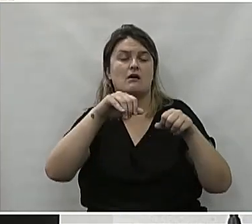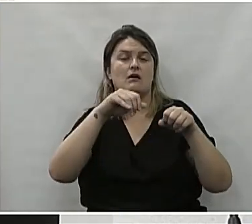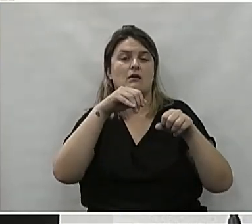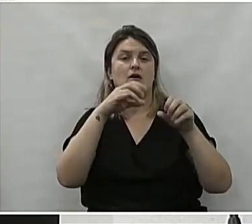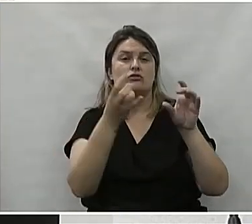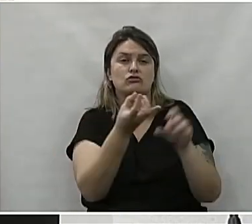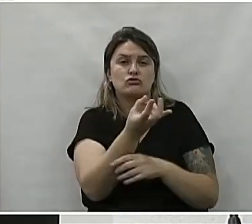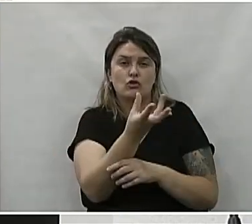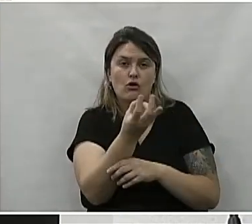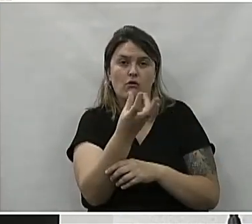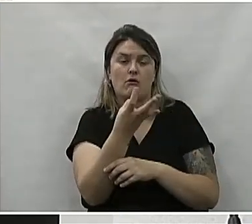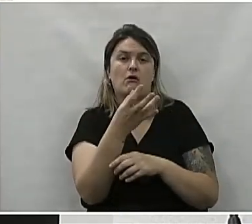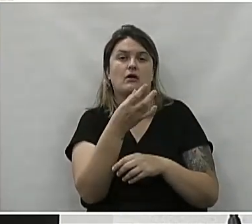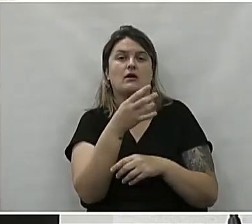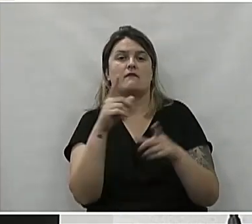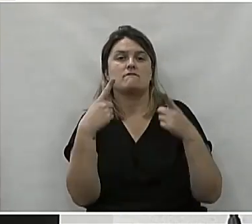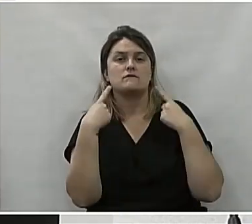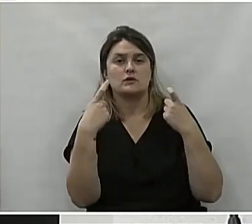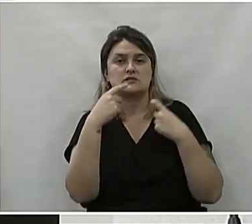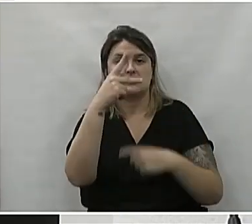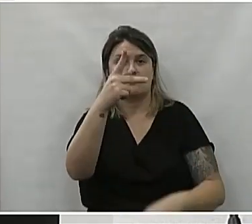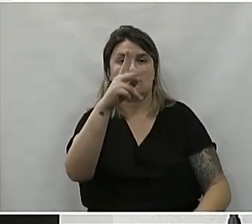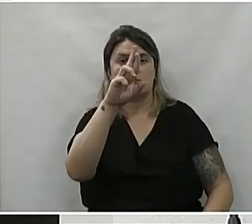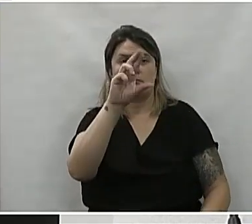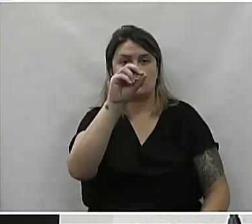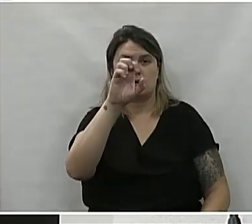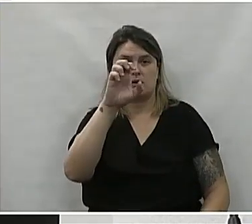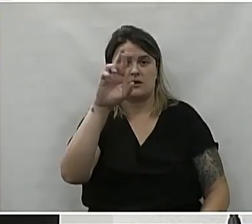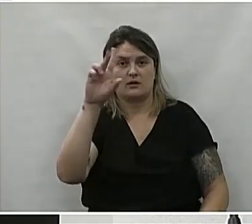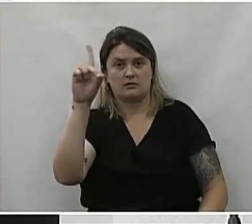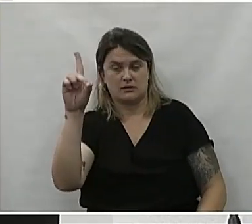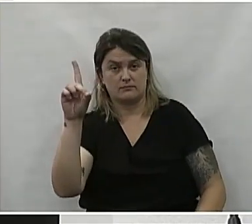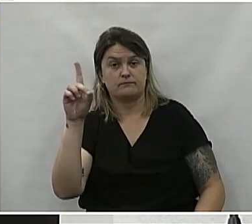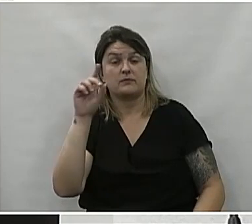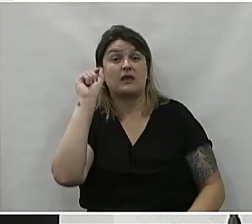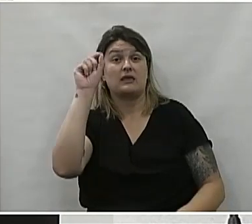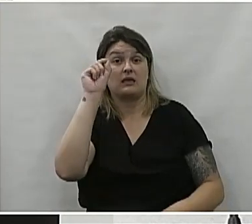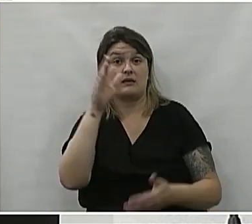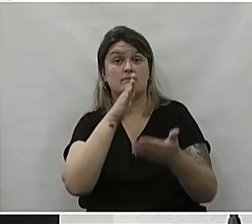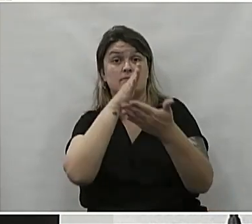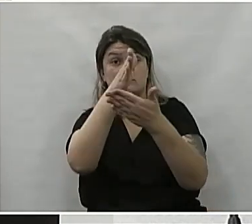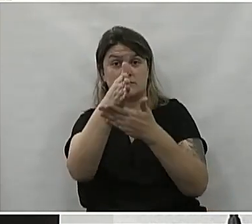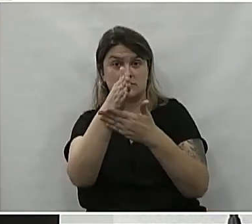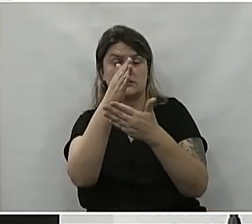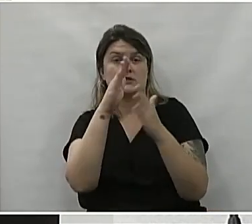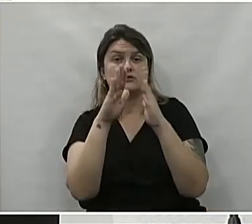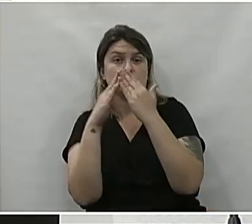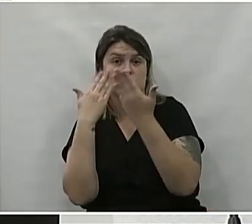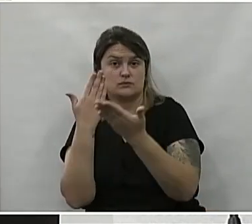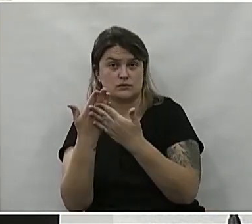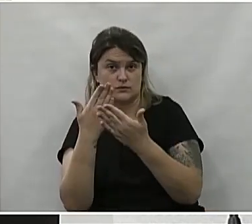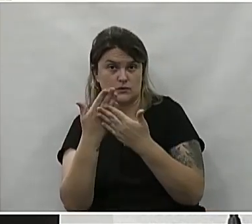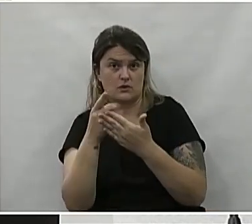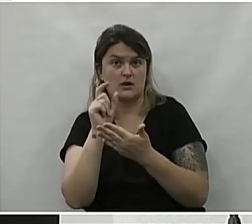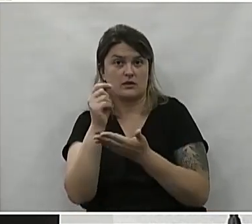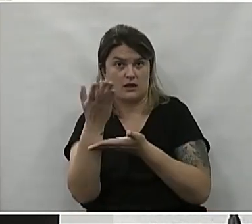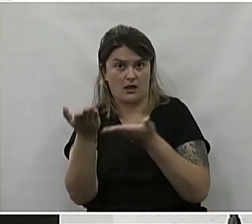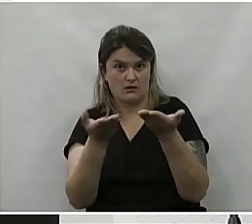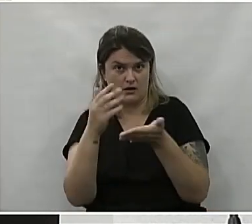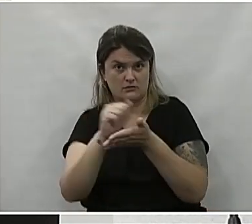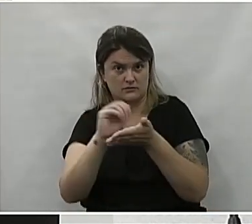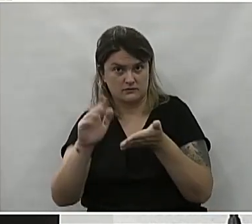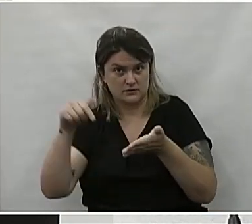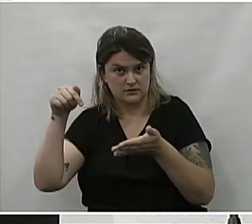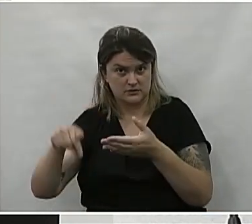O nosso ProERD Os policiais Pertencentes ao batalhão Da patrulha Escolar Comunitária Que atuam Em União Da